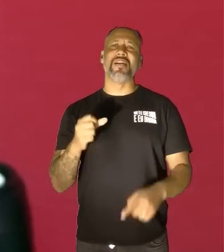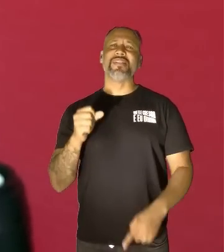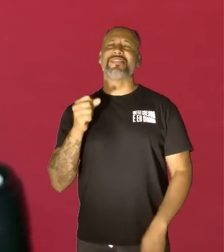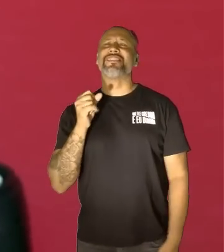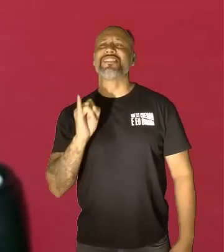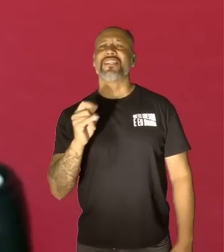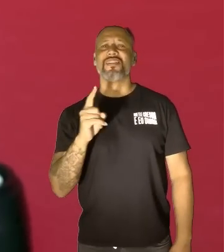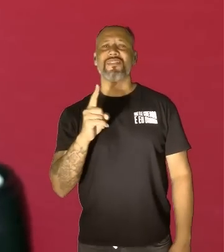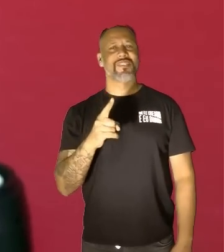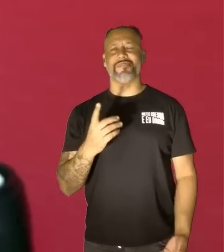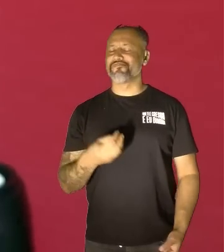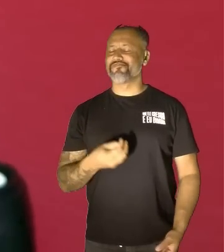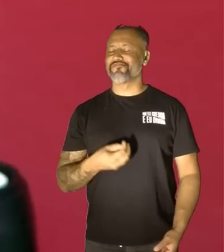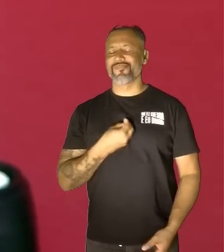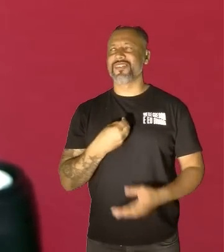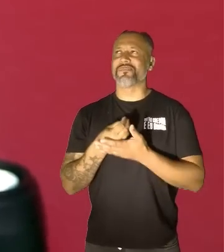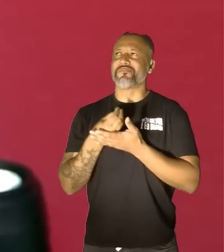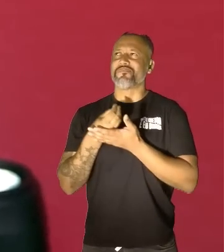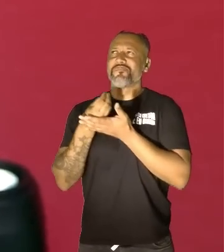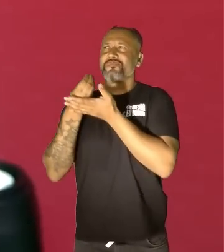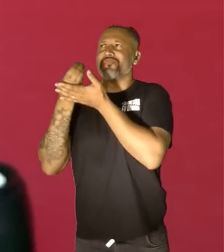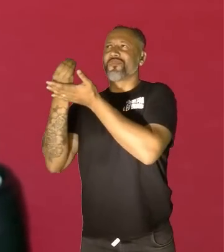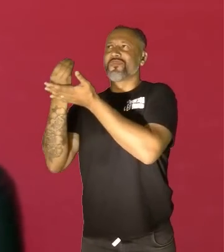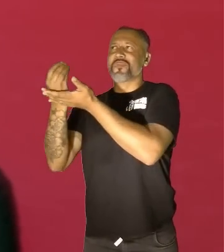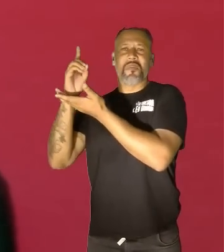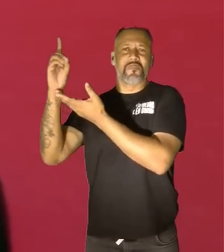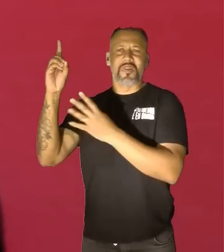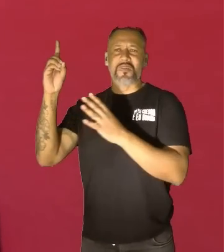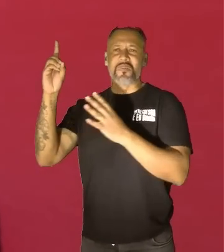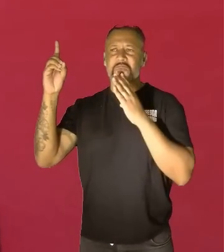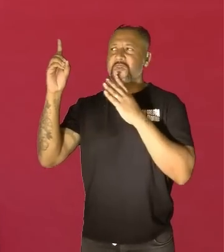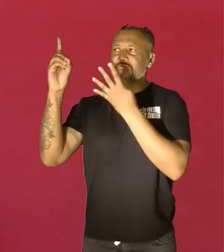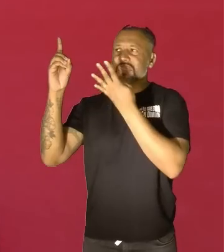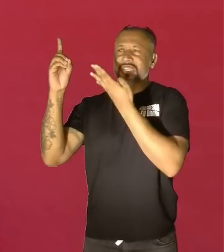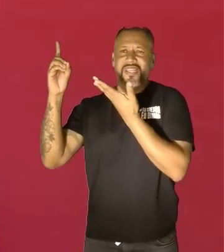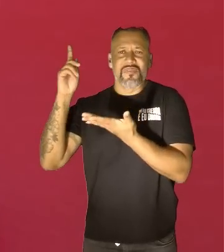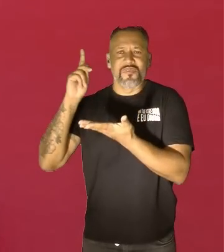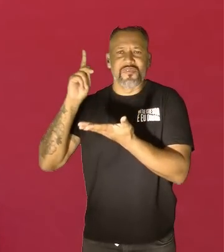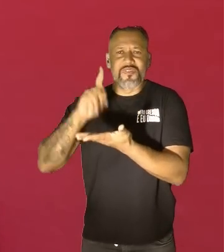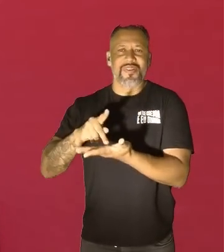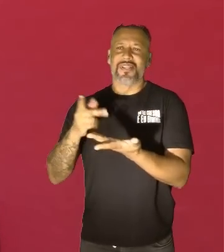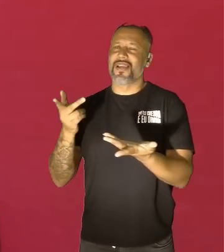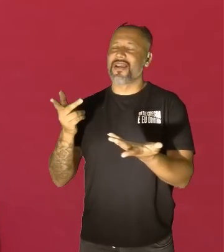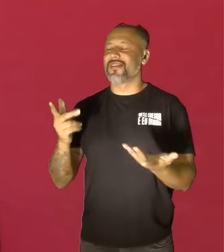não entregar a sua vida para Jesus, se Ele não for o centro da sua vida, e